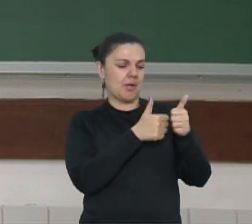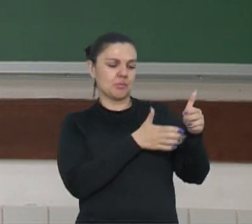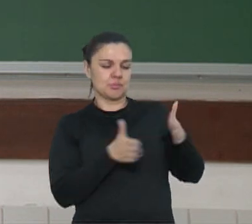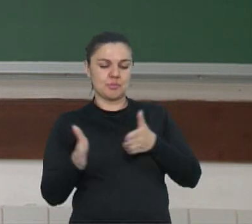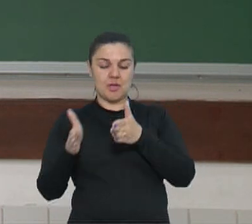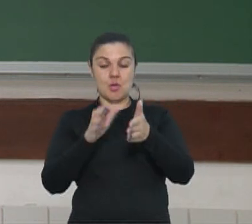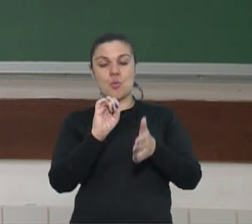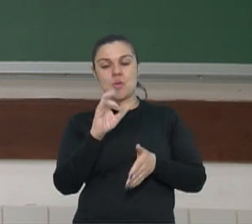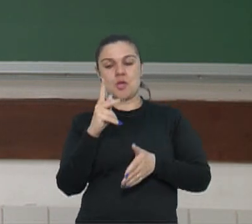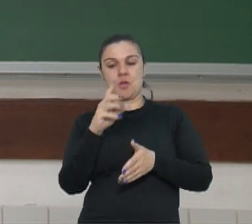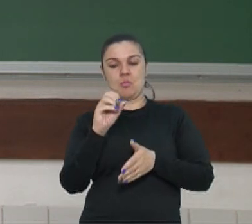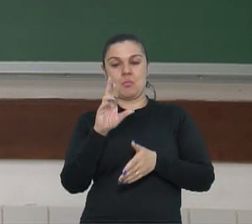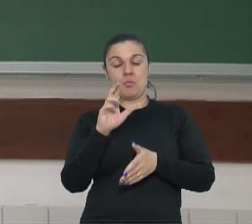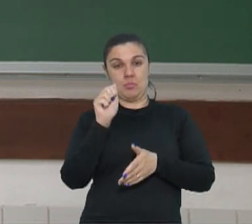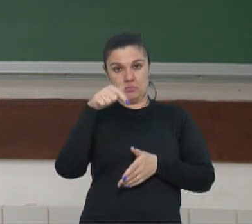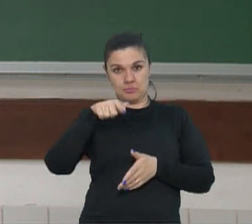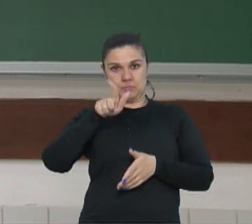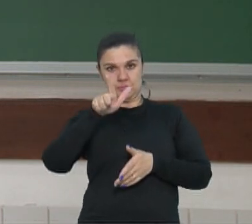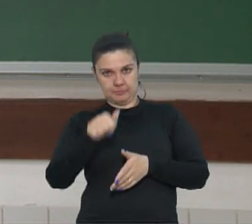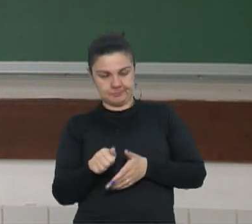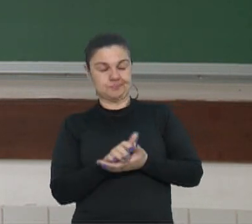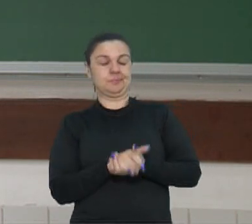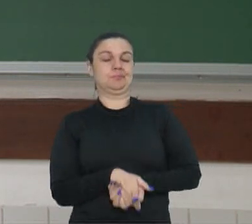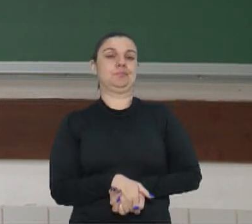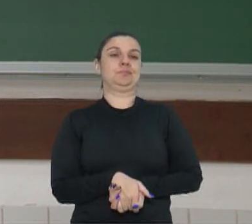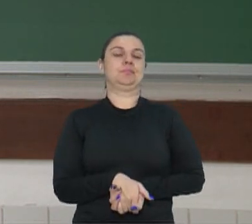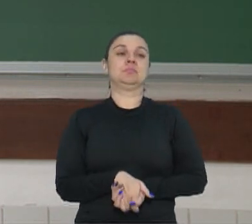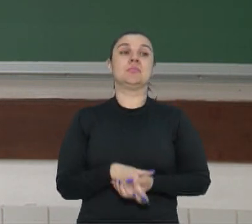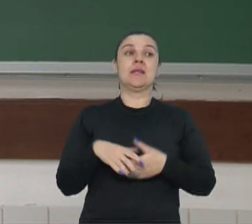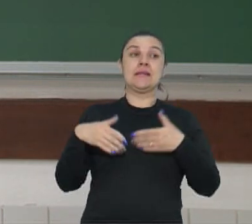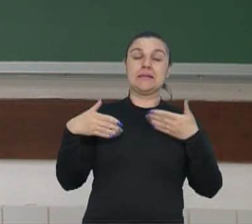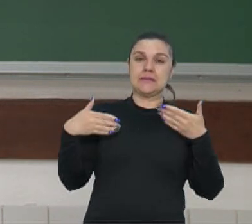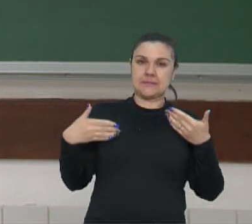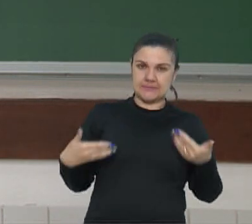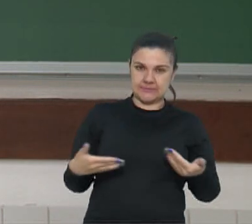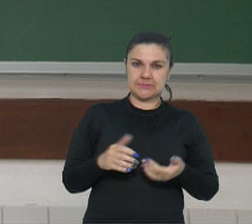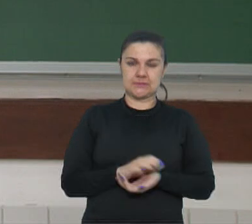nela, inclusive, um afluente dele. E aí, gente,